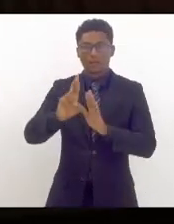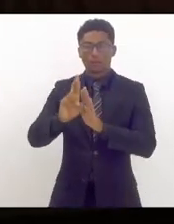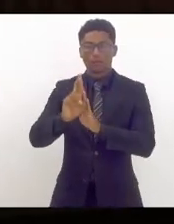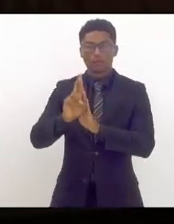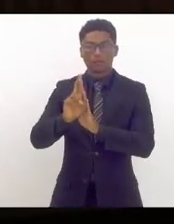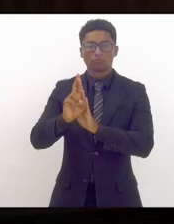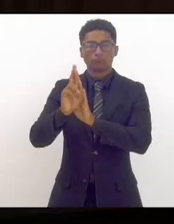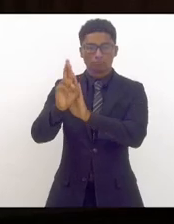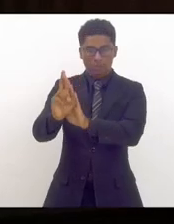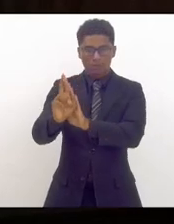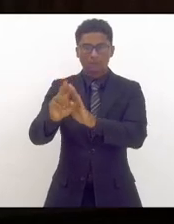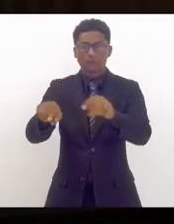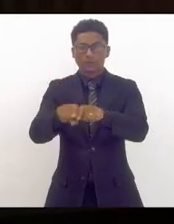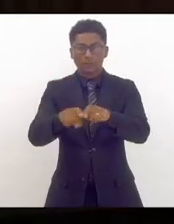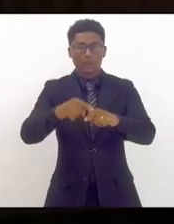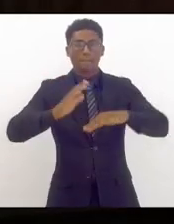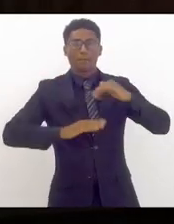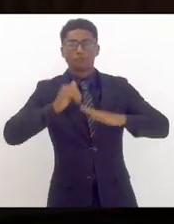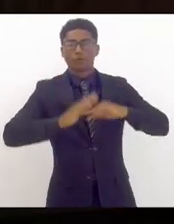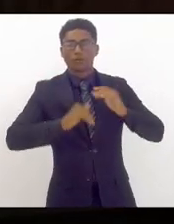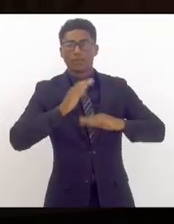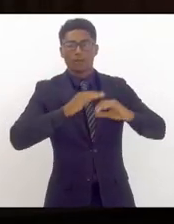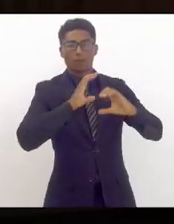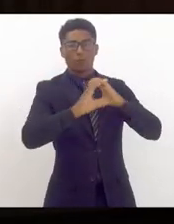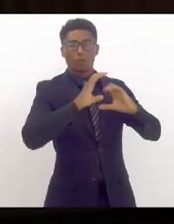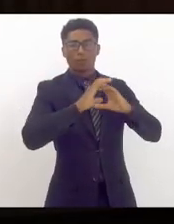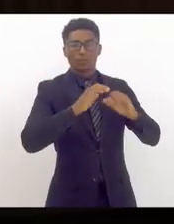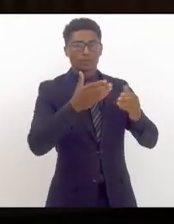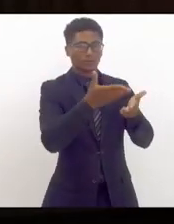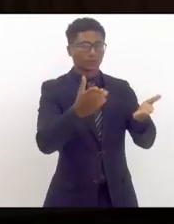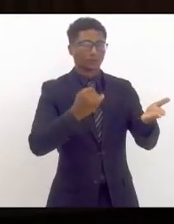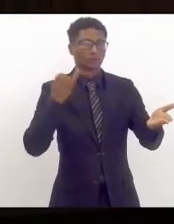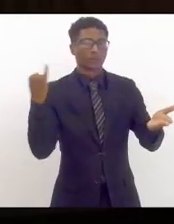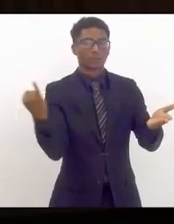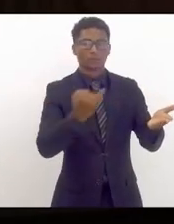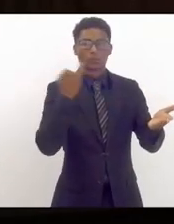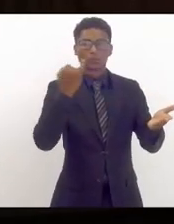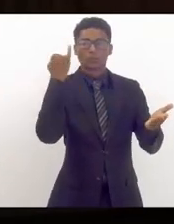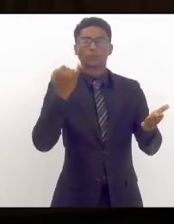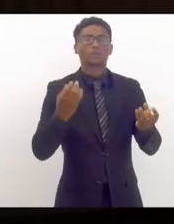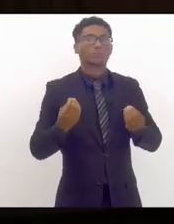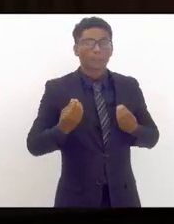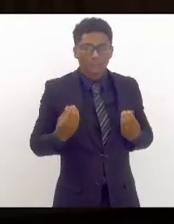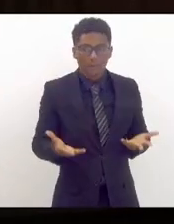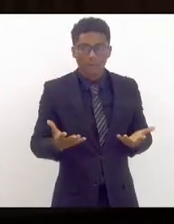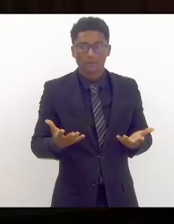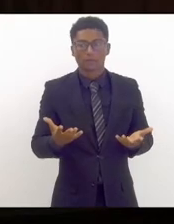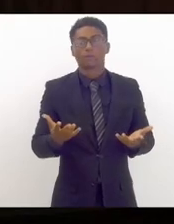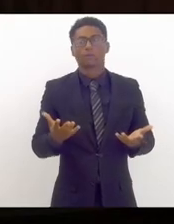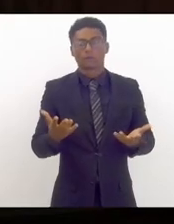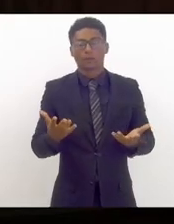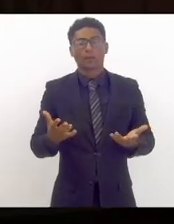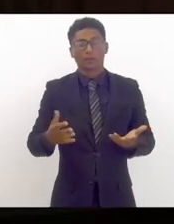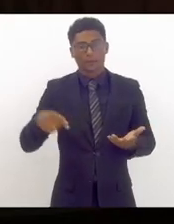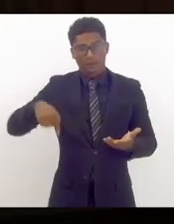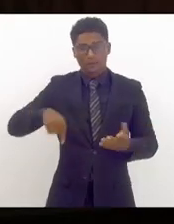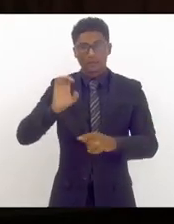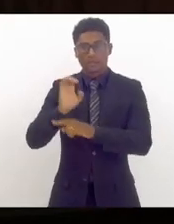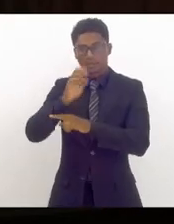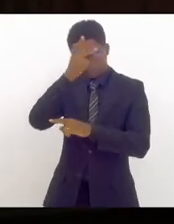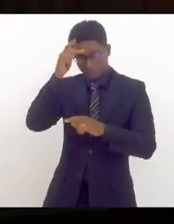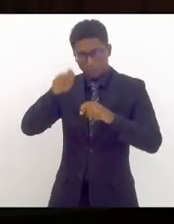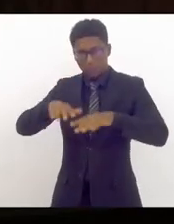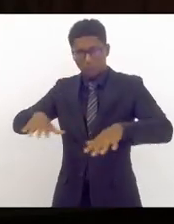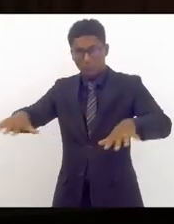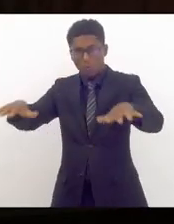comunicação que desempenham um papel tão importante para as pessoas desse estado e a todos também que